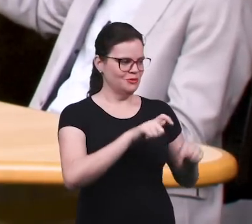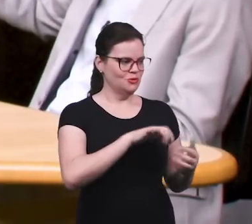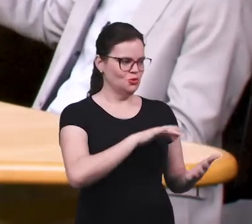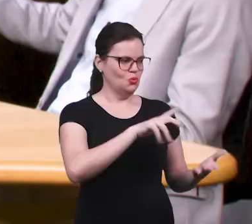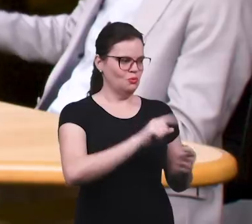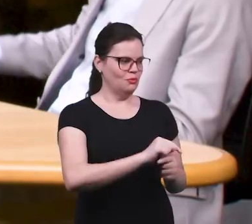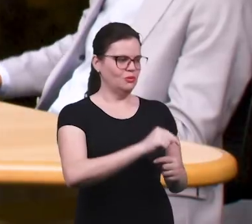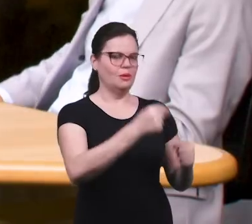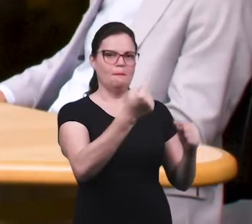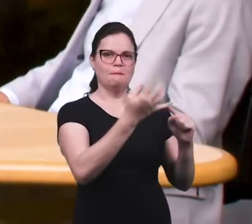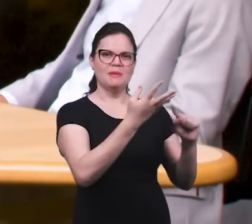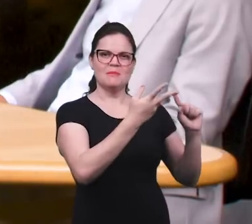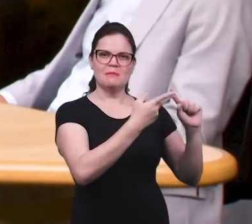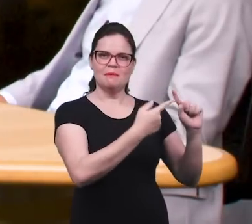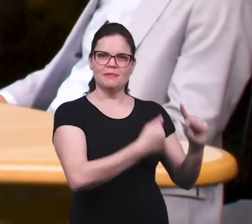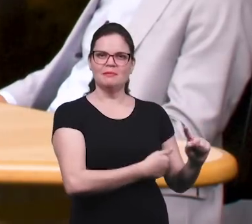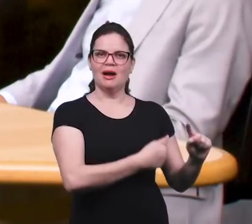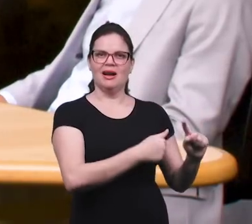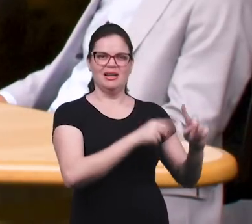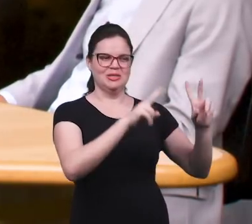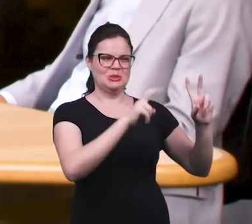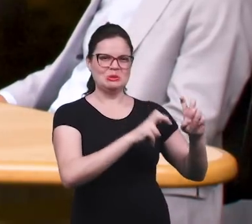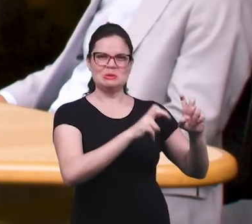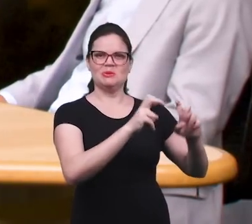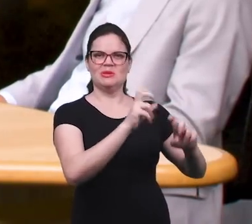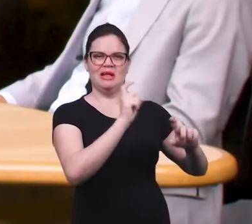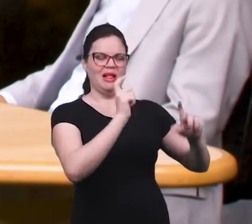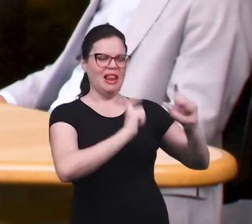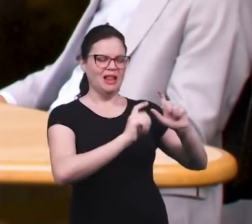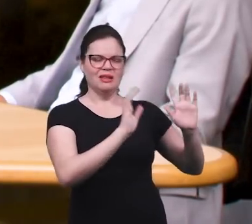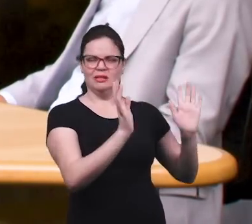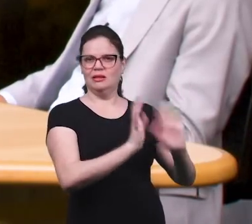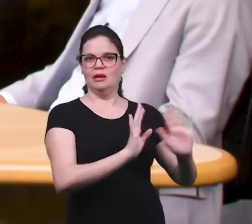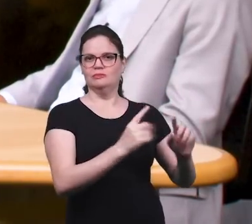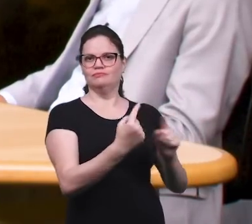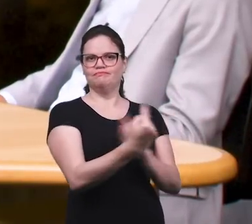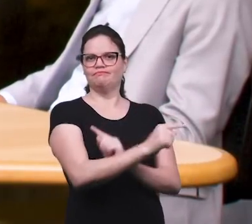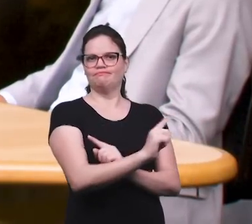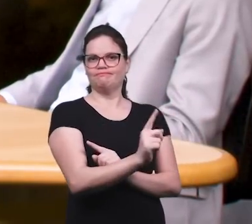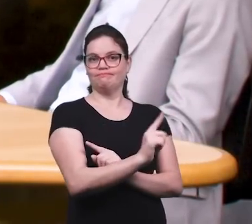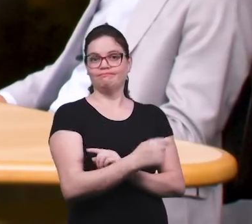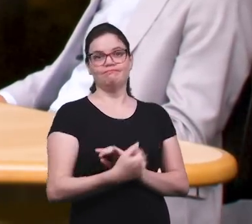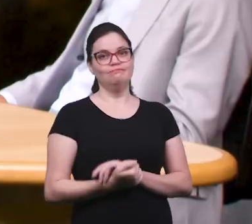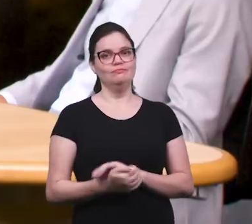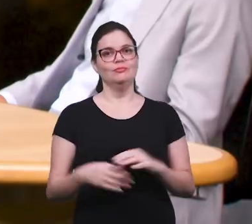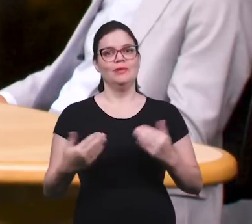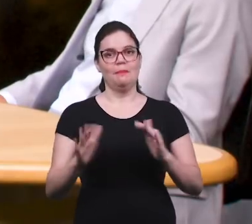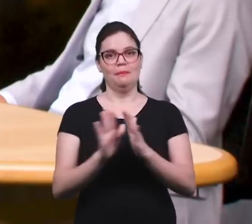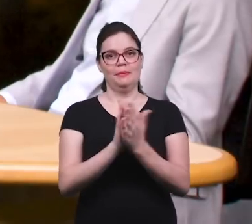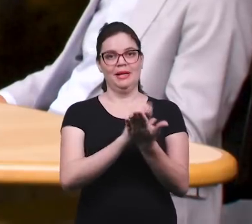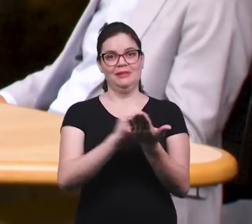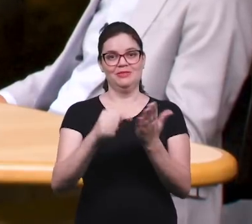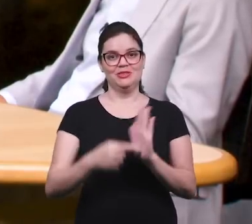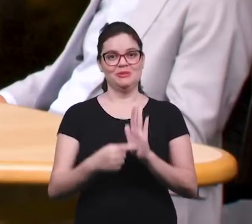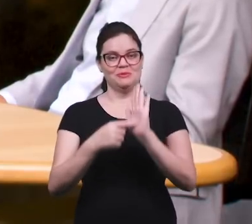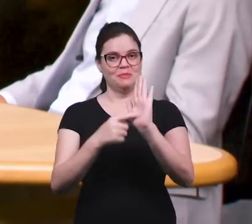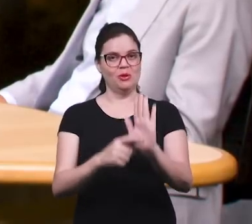Contra É. tudo que o mundo está falando. E a palavra de Deus, ela sustenta todas as coisas.